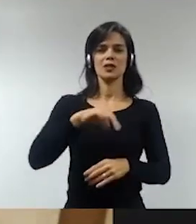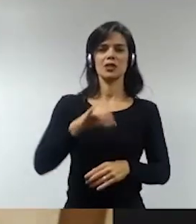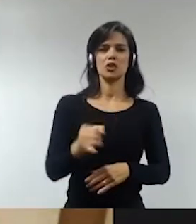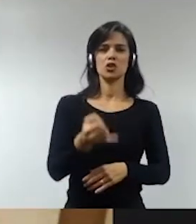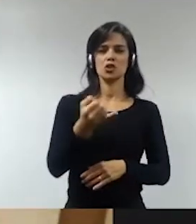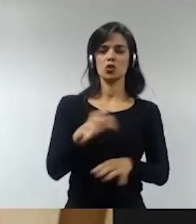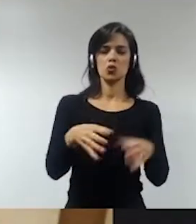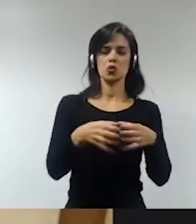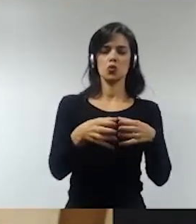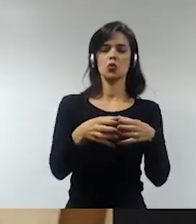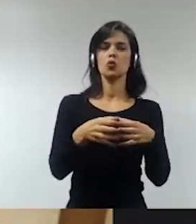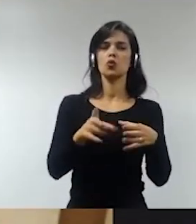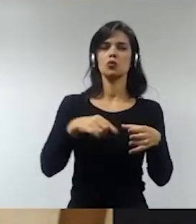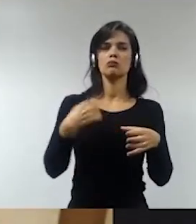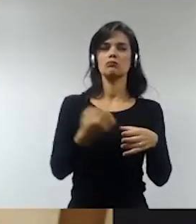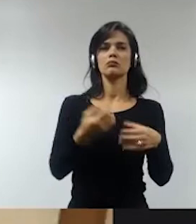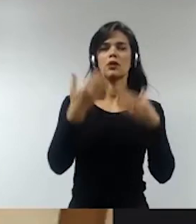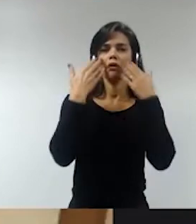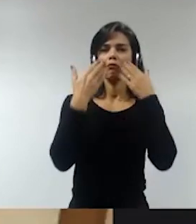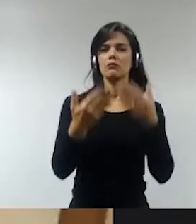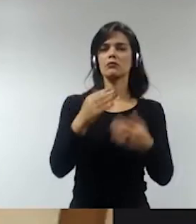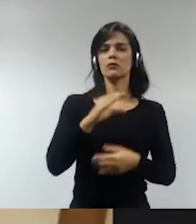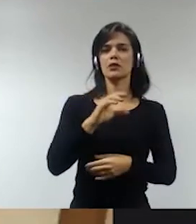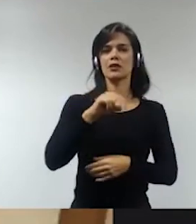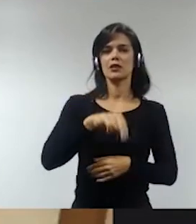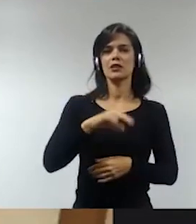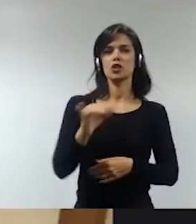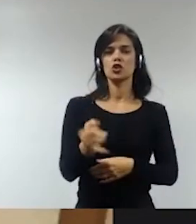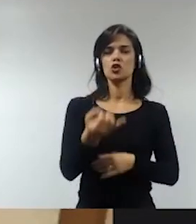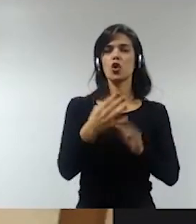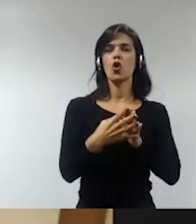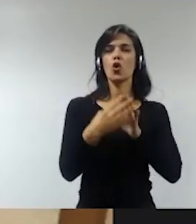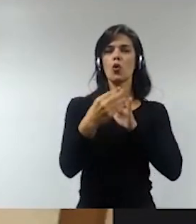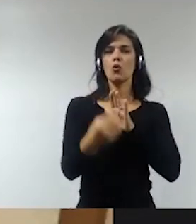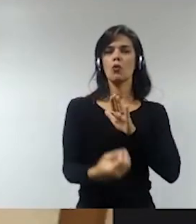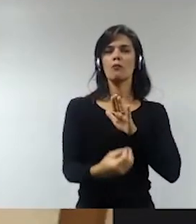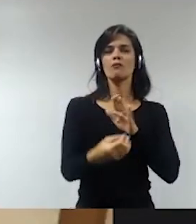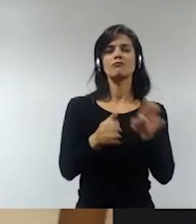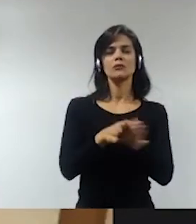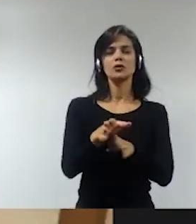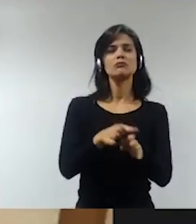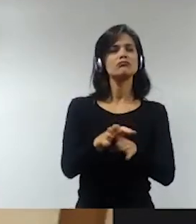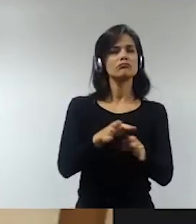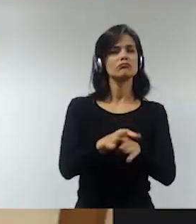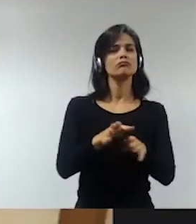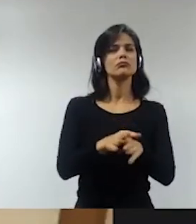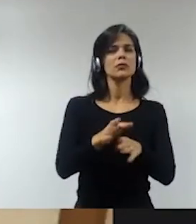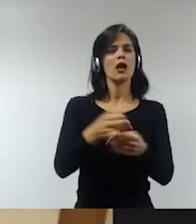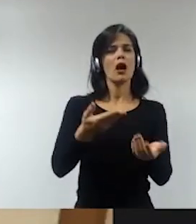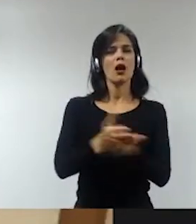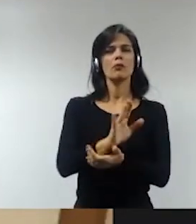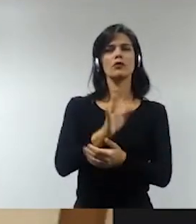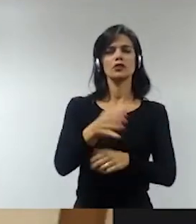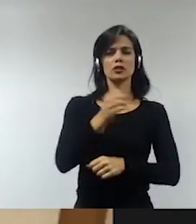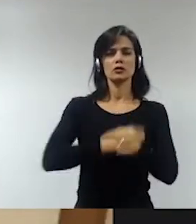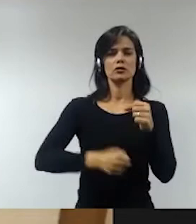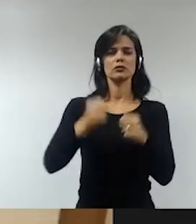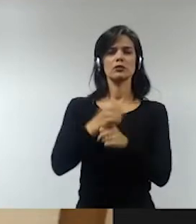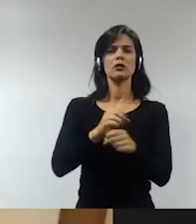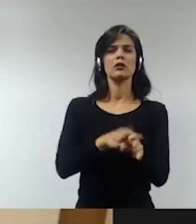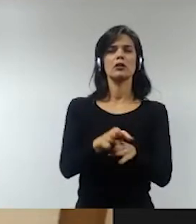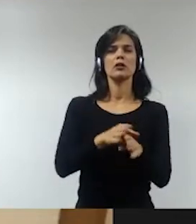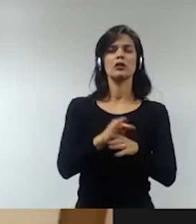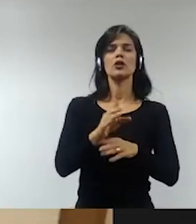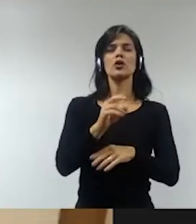no grupo, apresentou ao CNJ um modelo de recomendação que foi aprovada ano passado, que é a recomendação